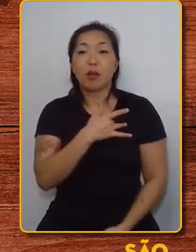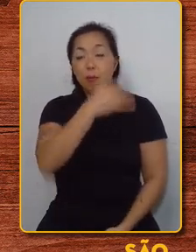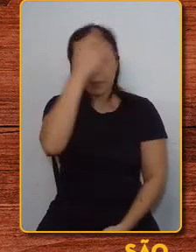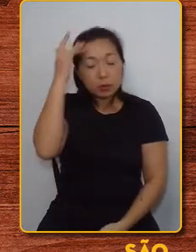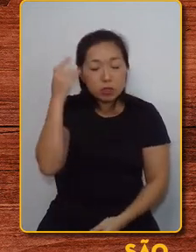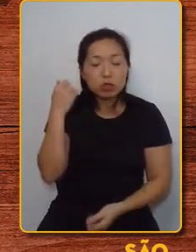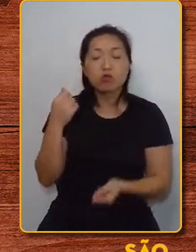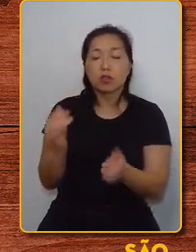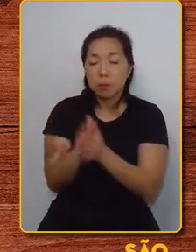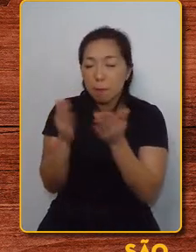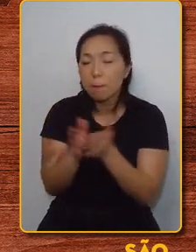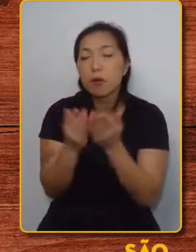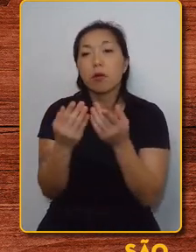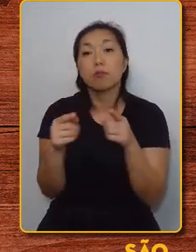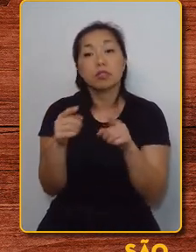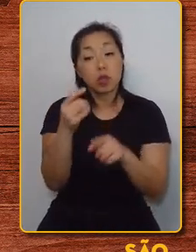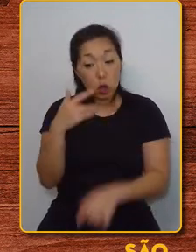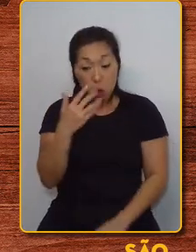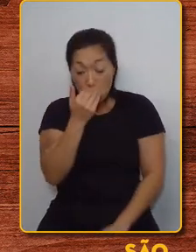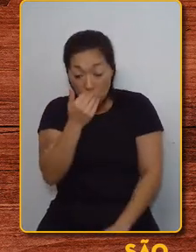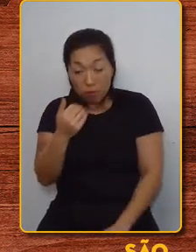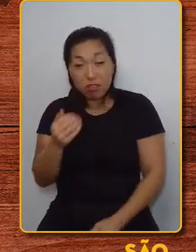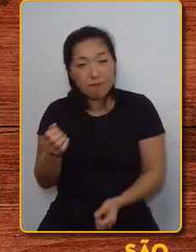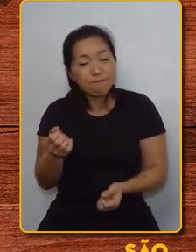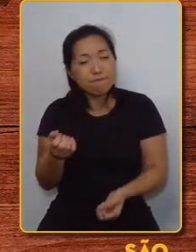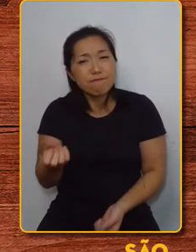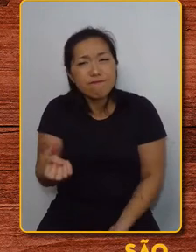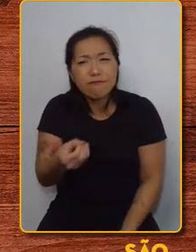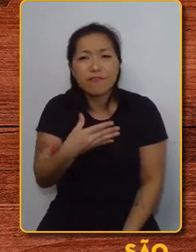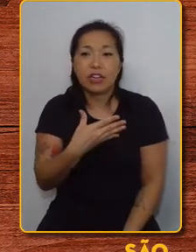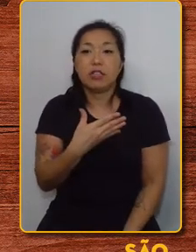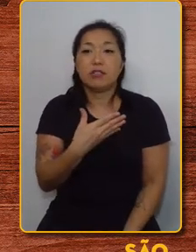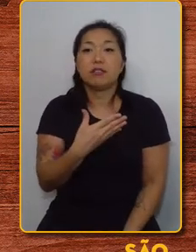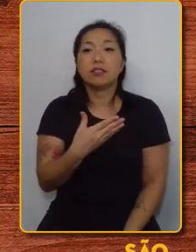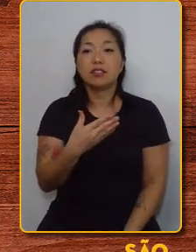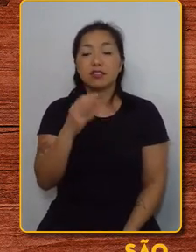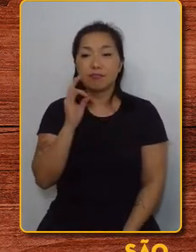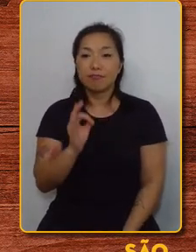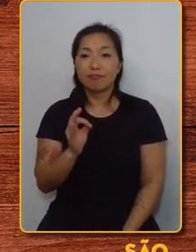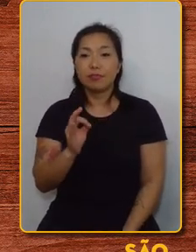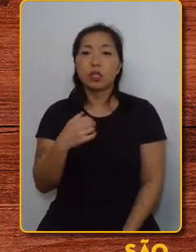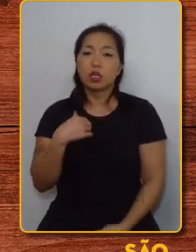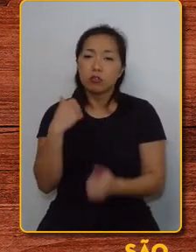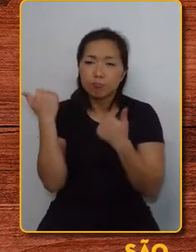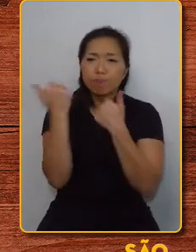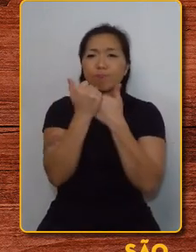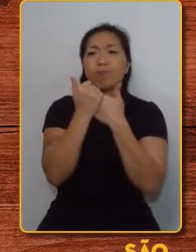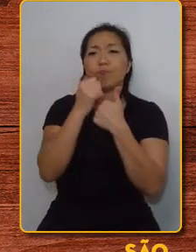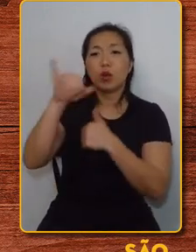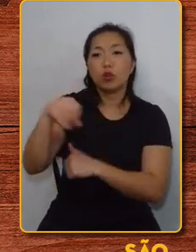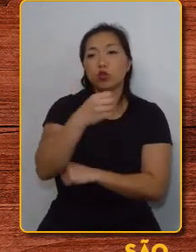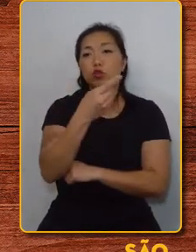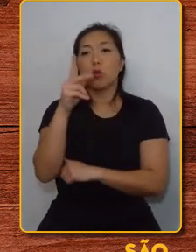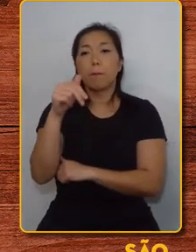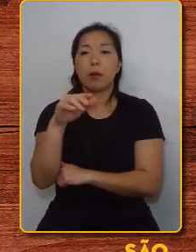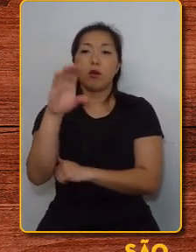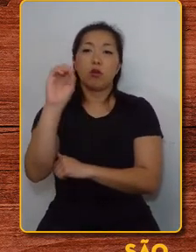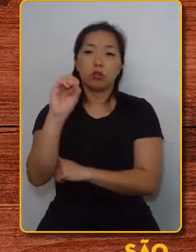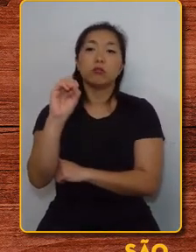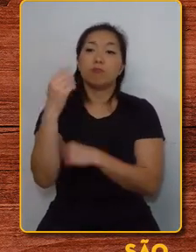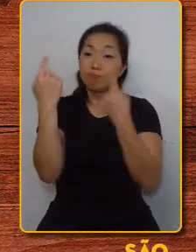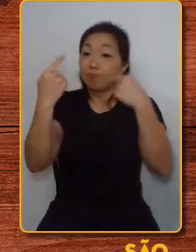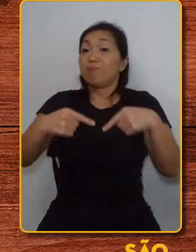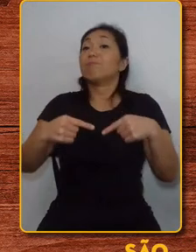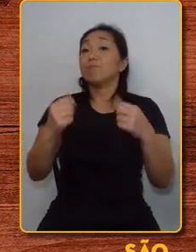Fresca, né? E para isso eu acho que estou aí com o João Paulo nesse desafio, né, de